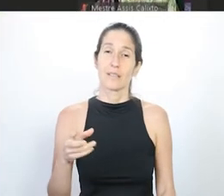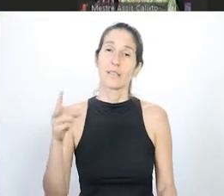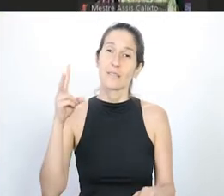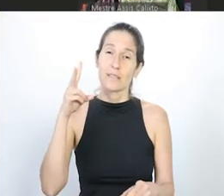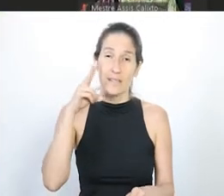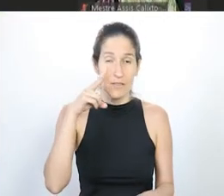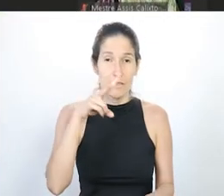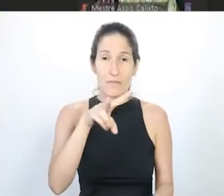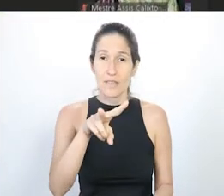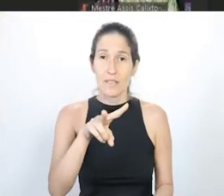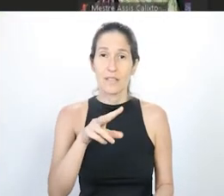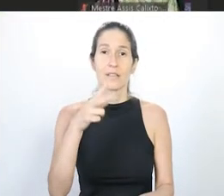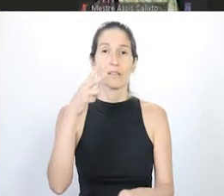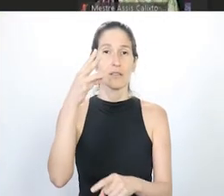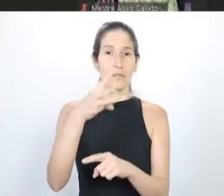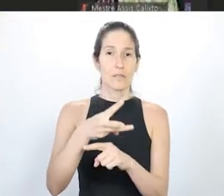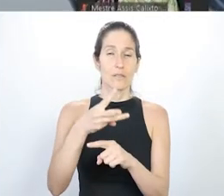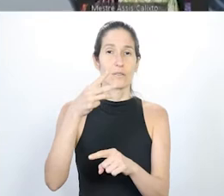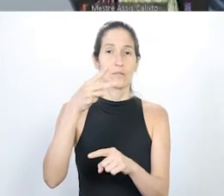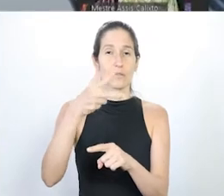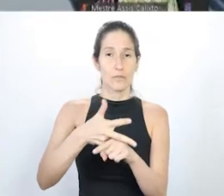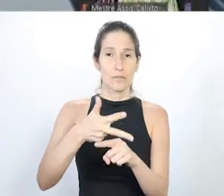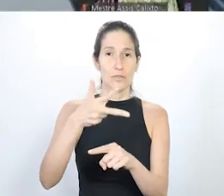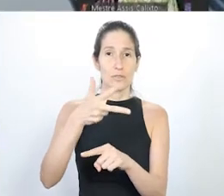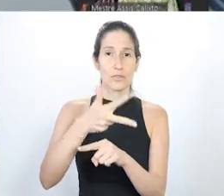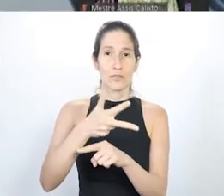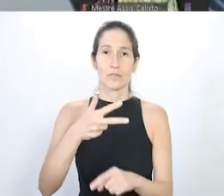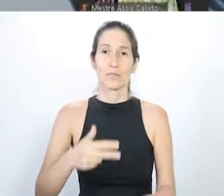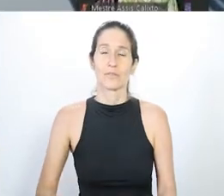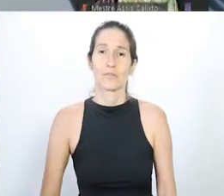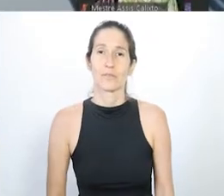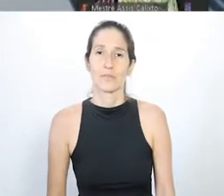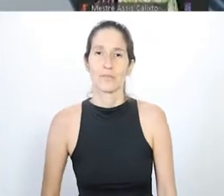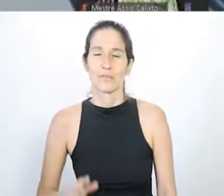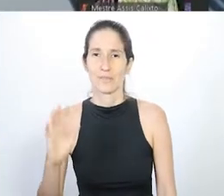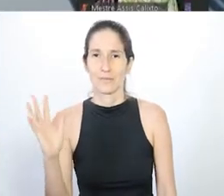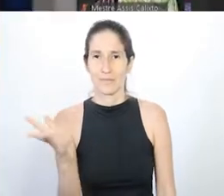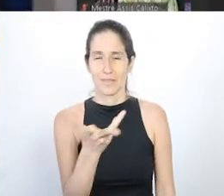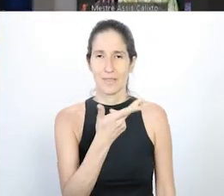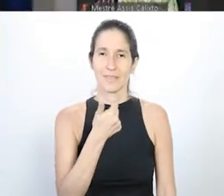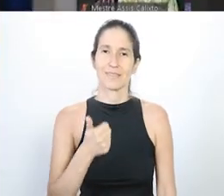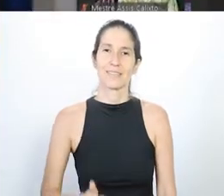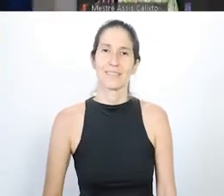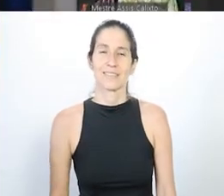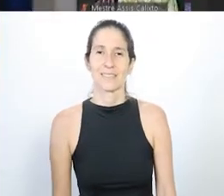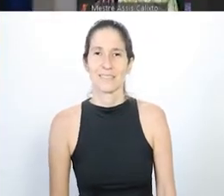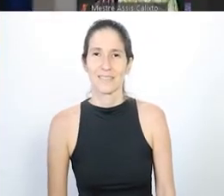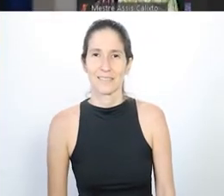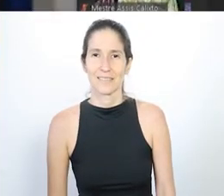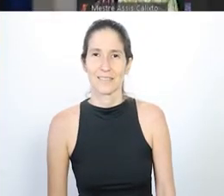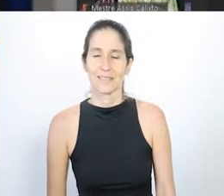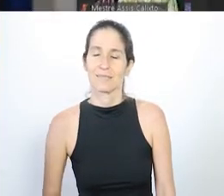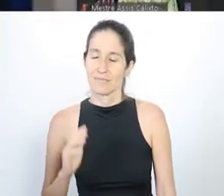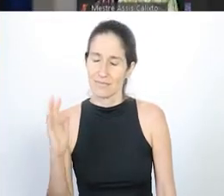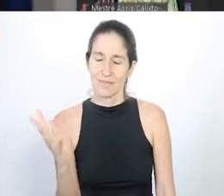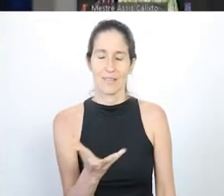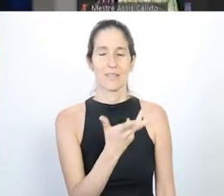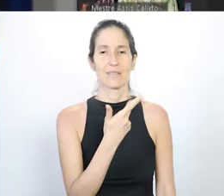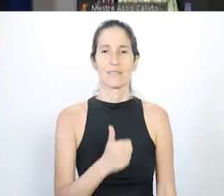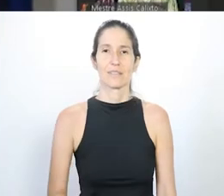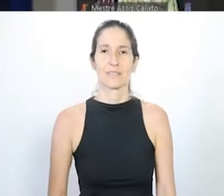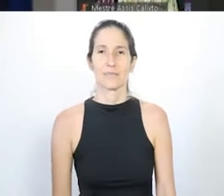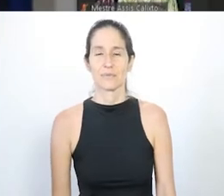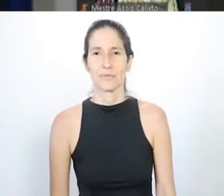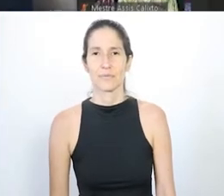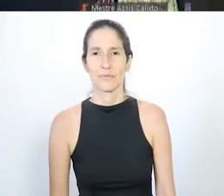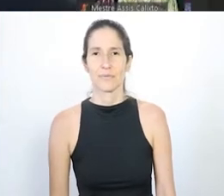prestar? É uma maravilha. Ah, meu Deus do céu, que maravilha, que maravilha. É. Bom,